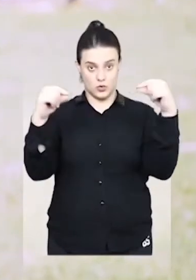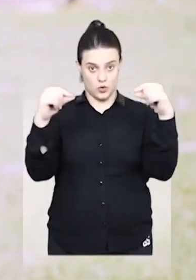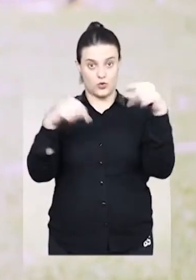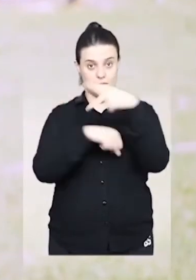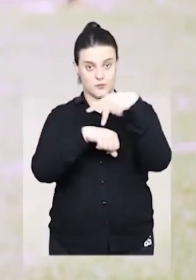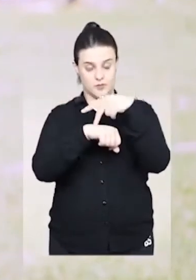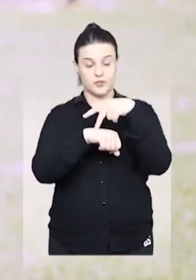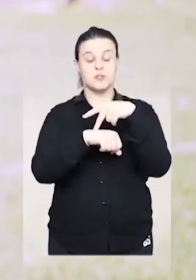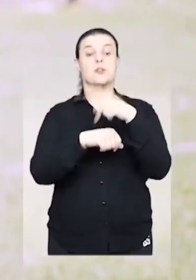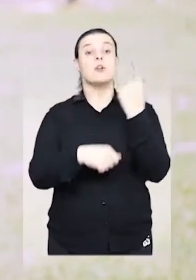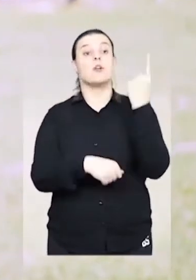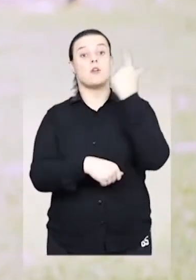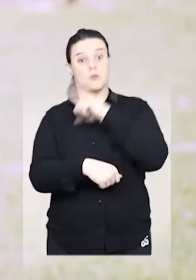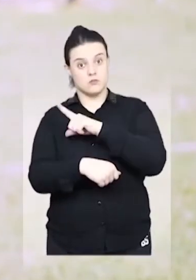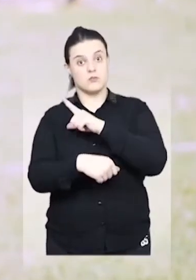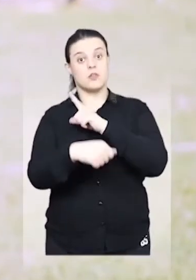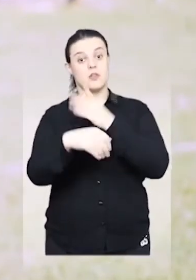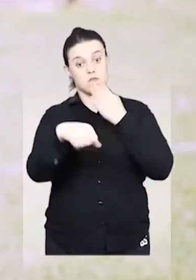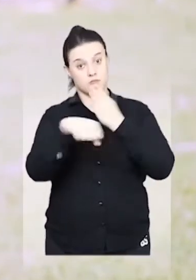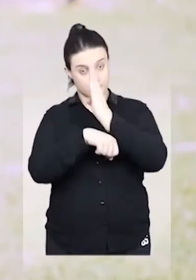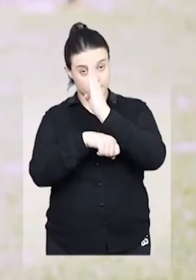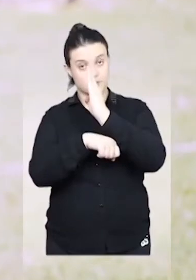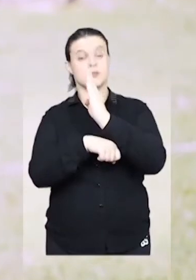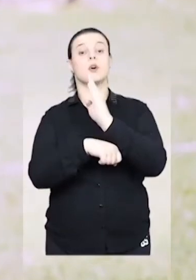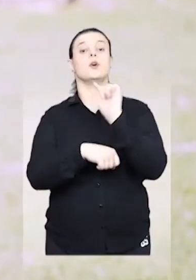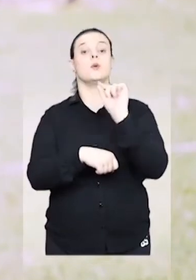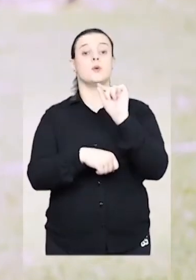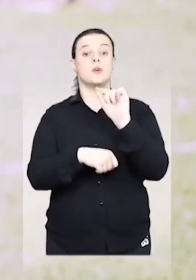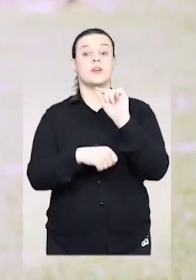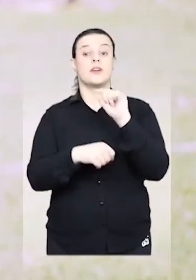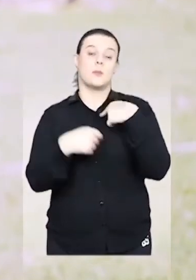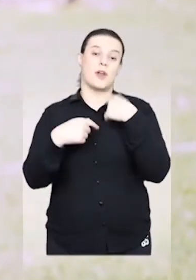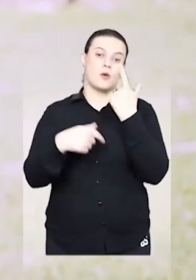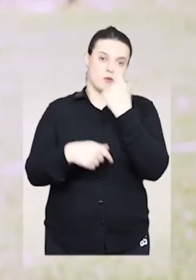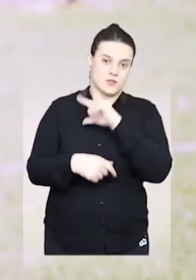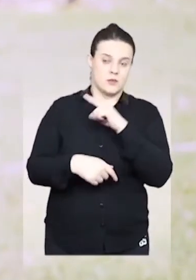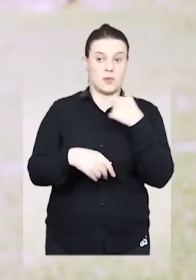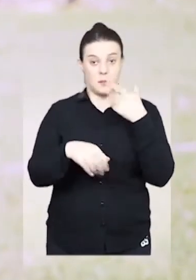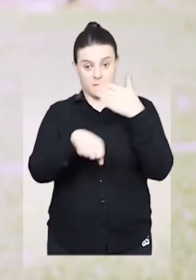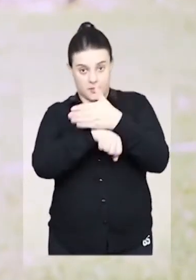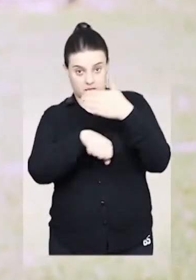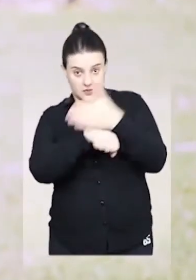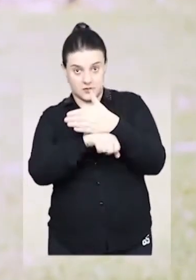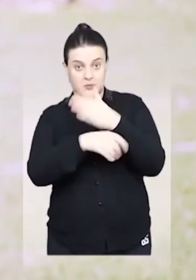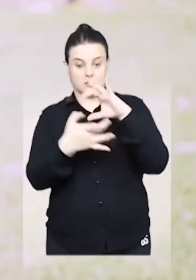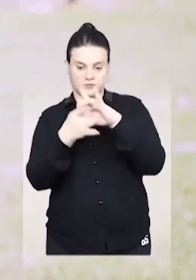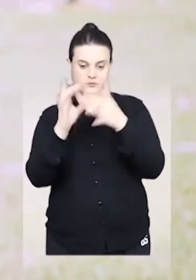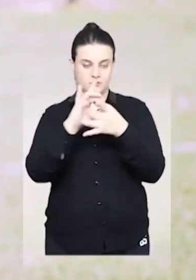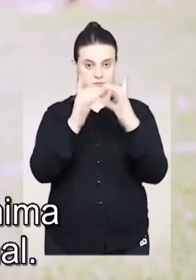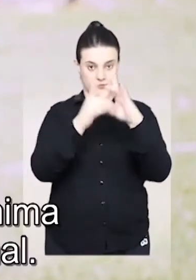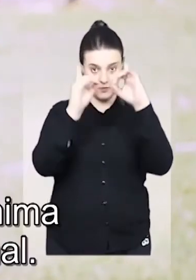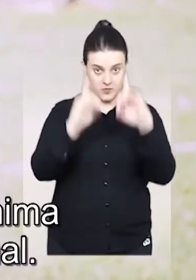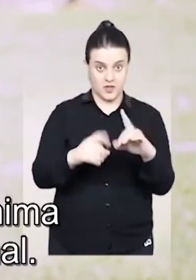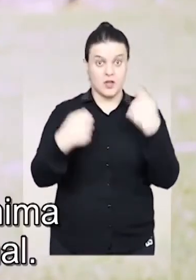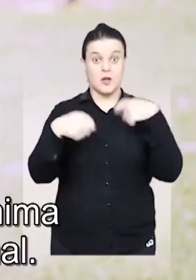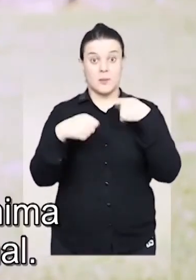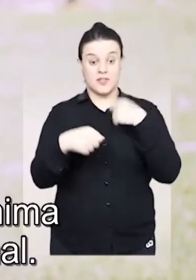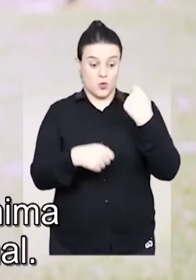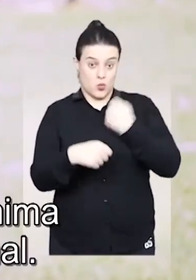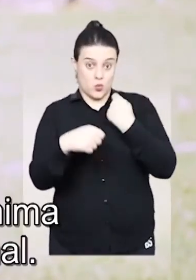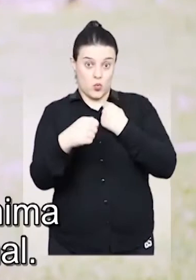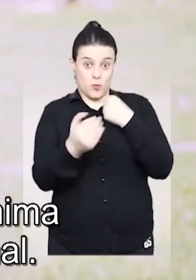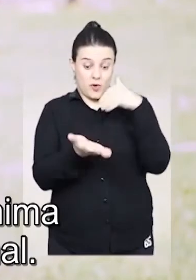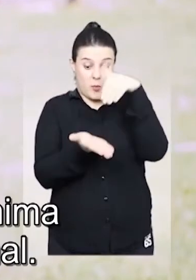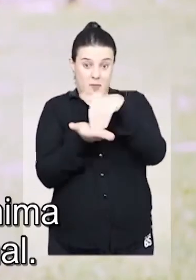Lá eu consegui bater o índice mínimo, que é o pré-requisito. Então, para você participar de uma Paralimpíada, você tem que bater uma